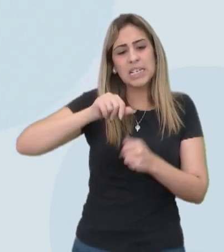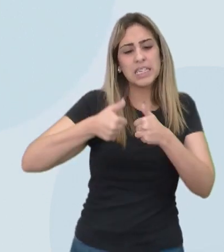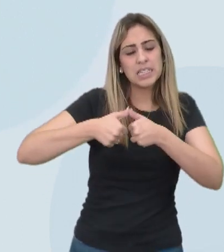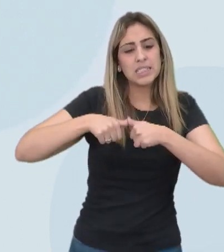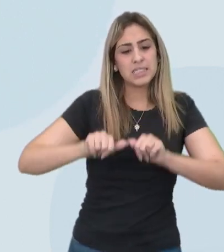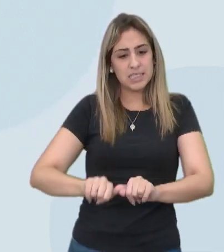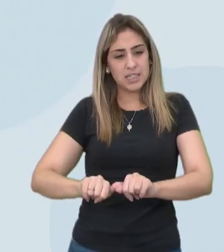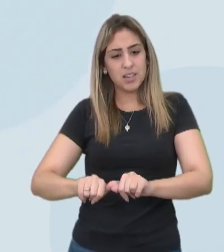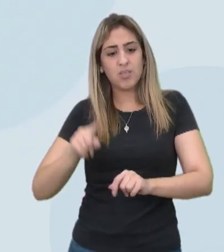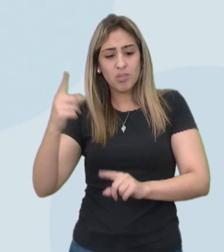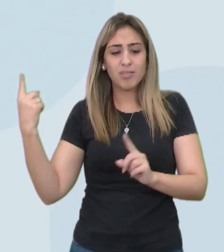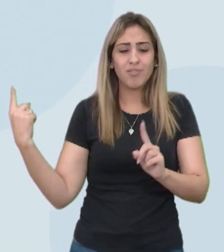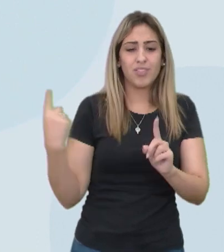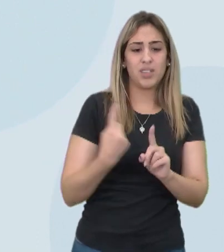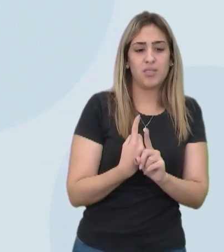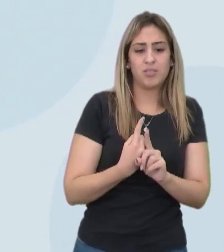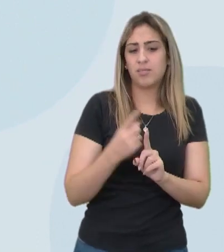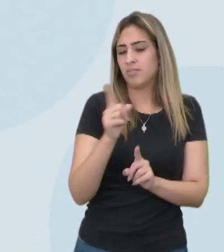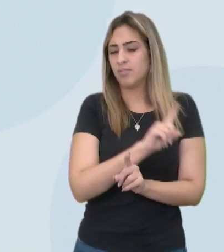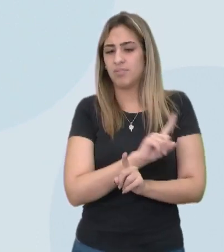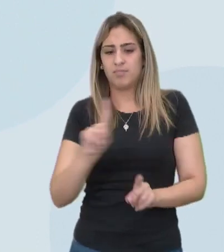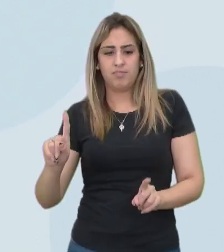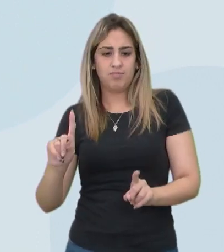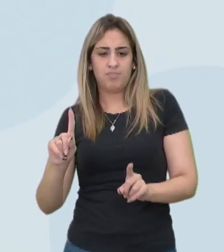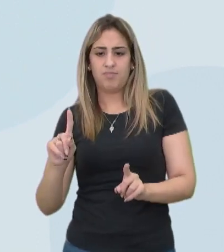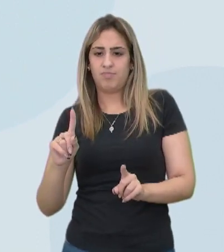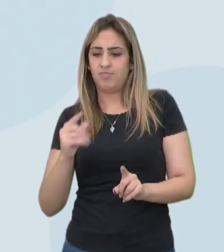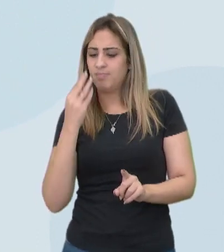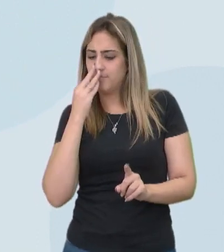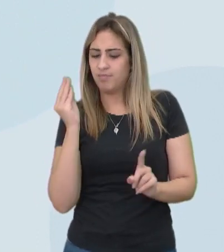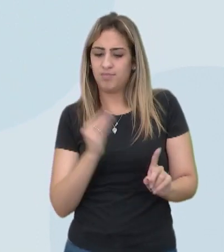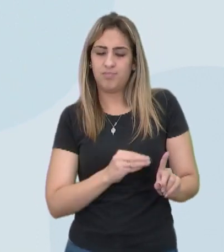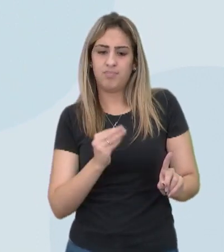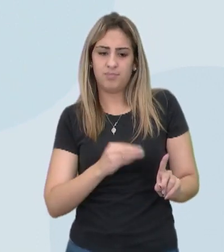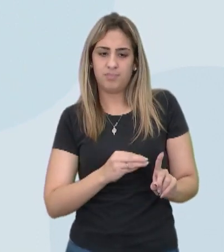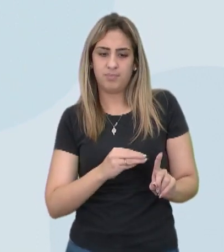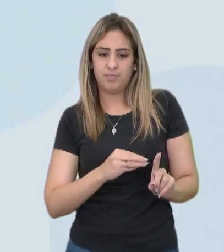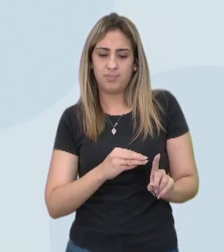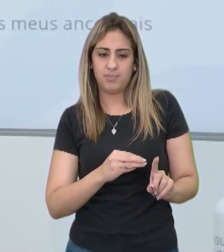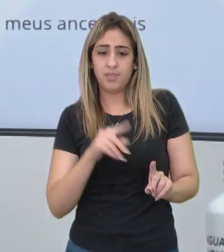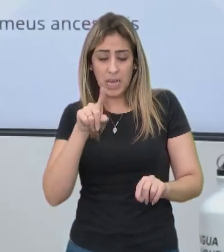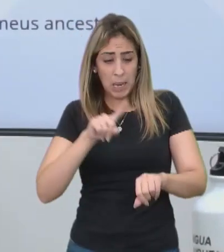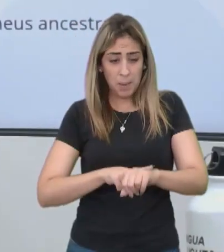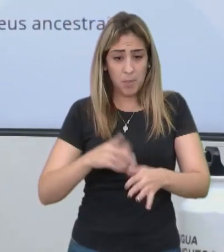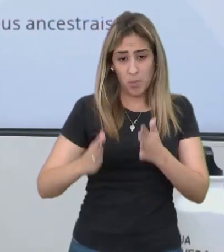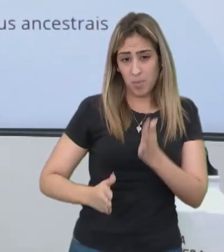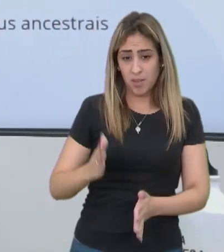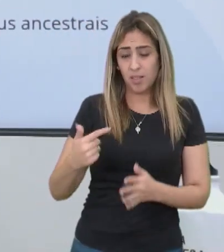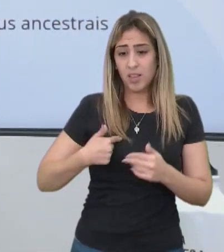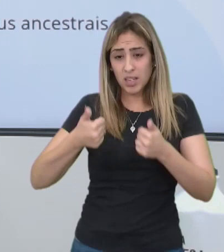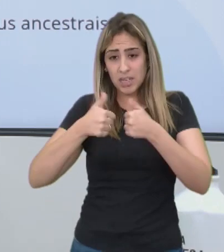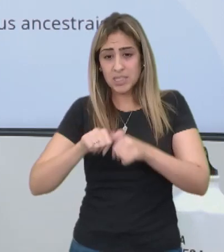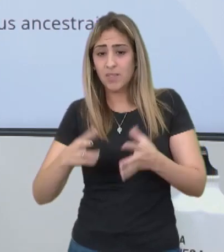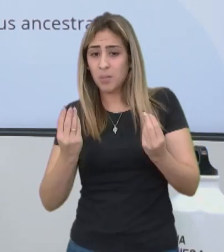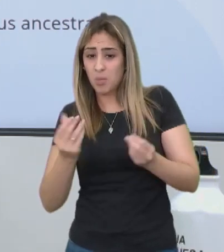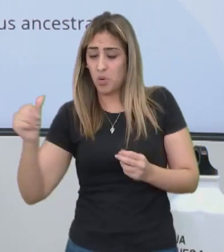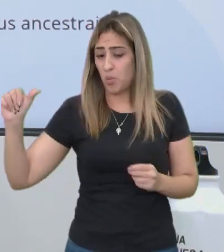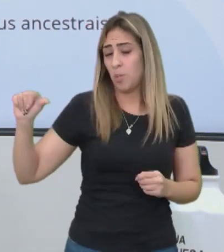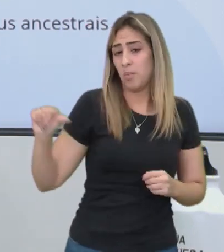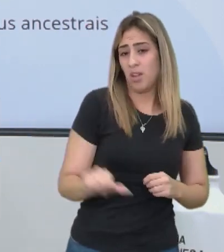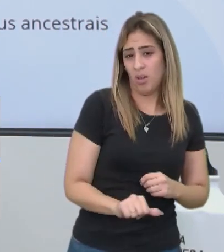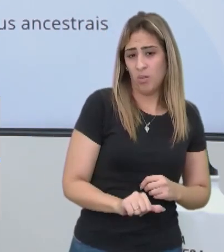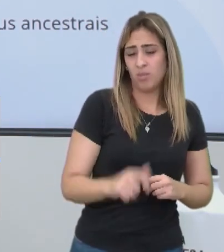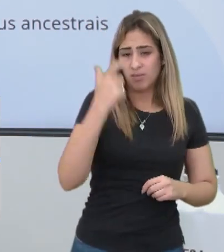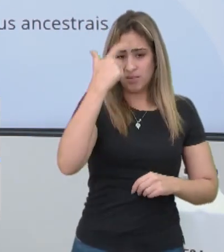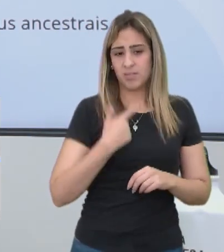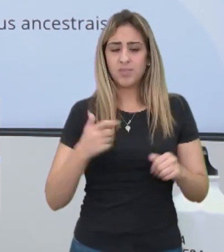estão, a dos que virão, não serão em vão. Então, assim, naquele momento que eu estava muito mal, eu